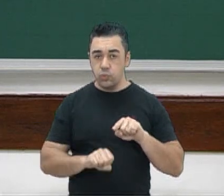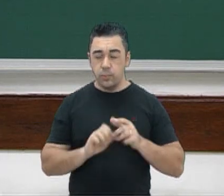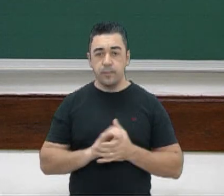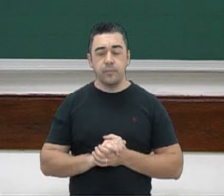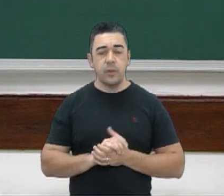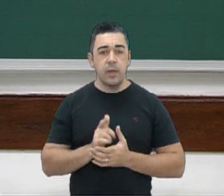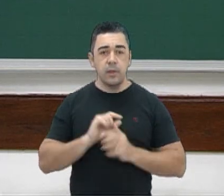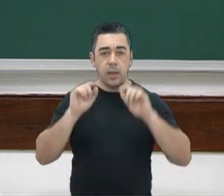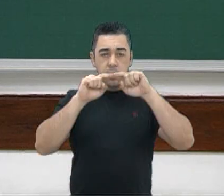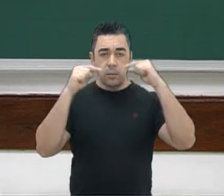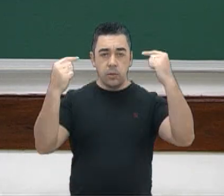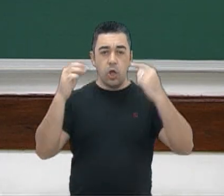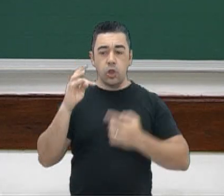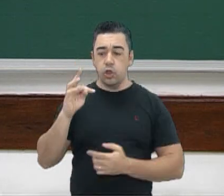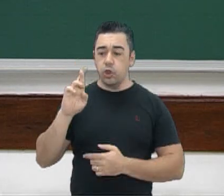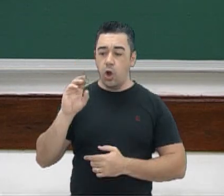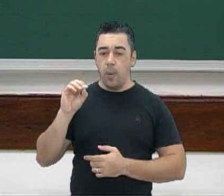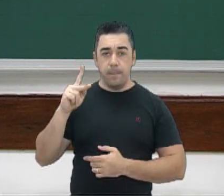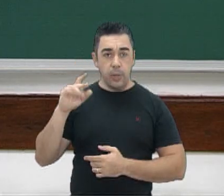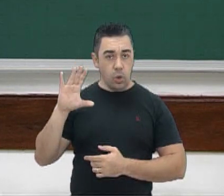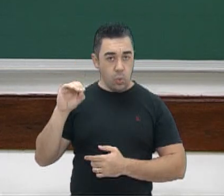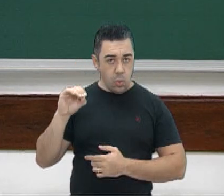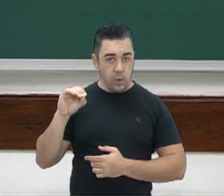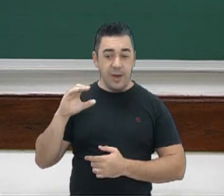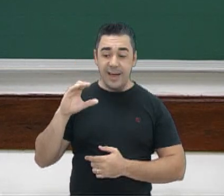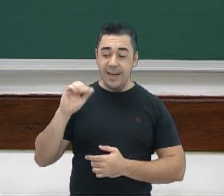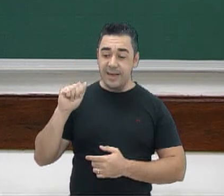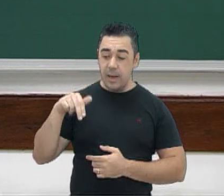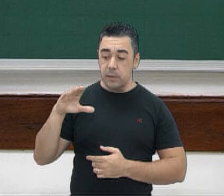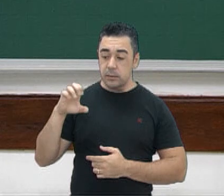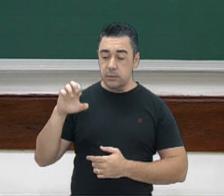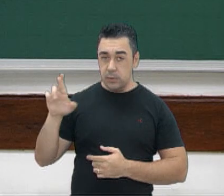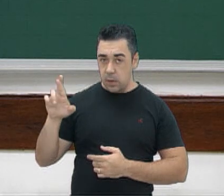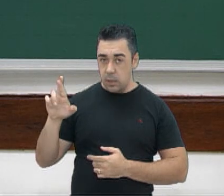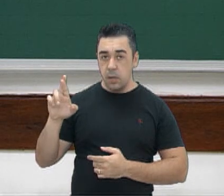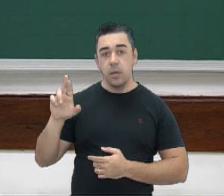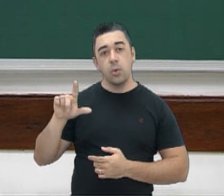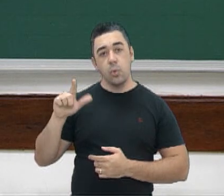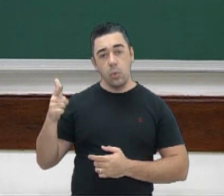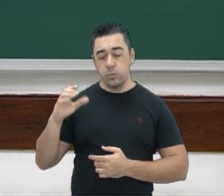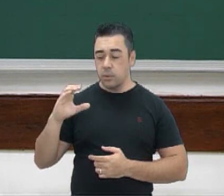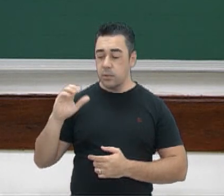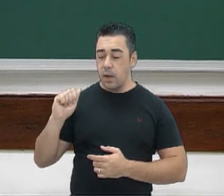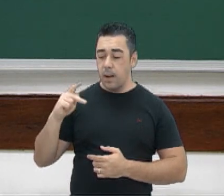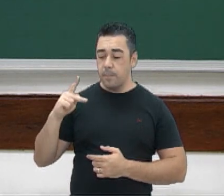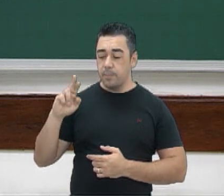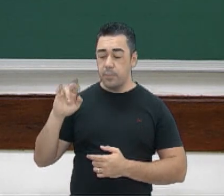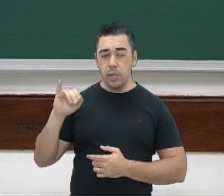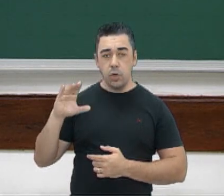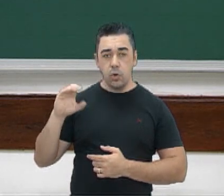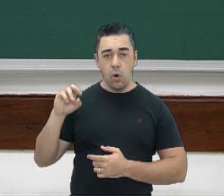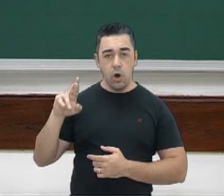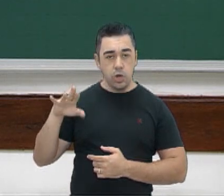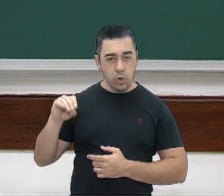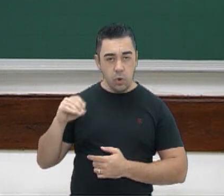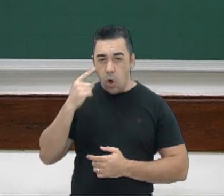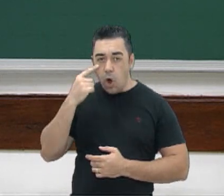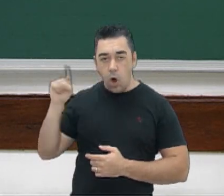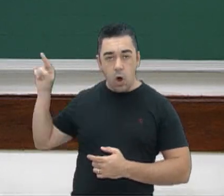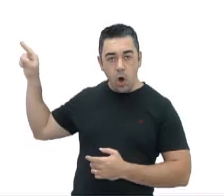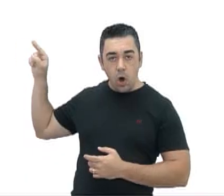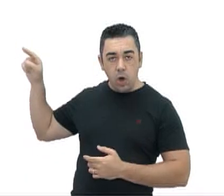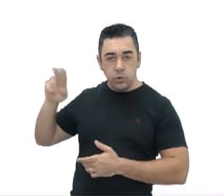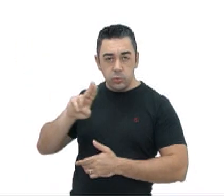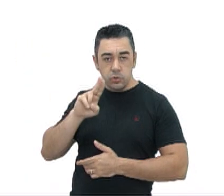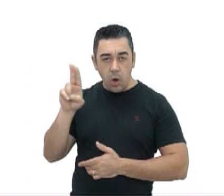Câncer e Capricórnio, sendo trópico de Câncer no hemisfério norte e trópico de Capricórnio no hemisfério sul, conforme você pode observar